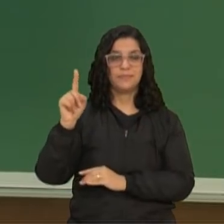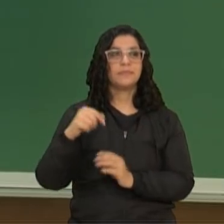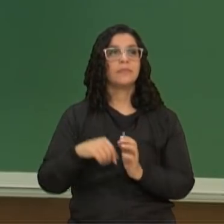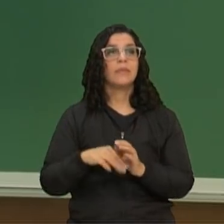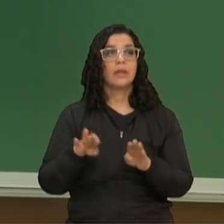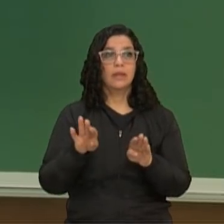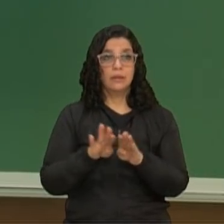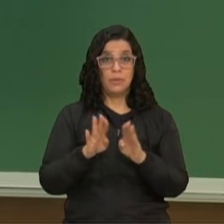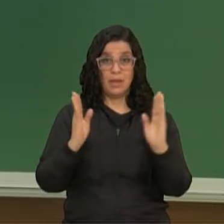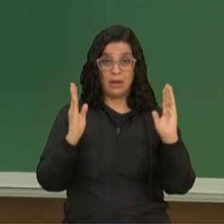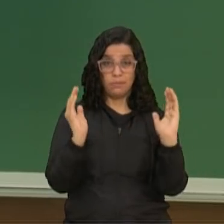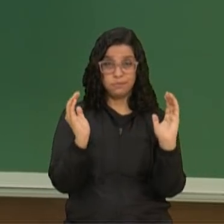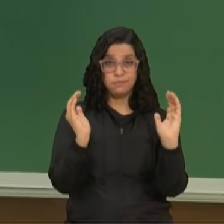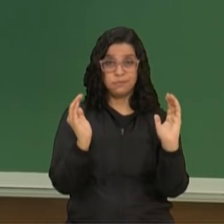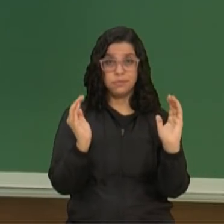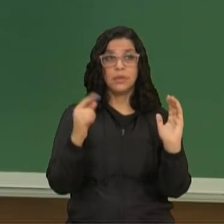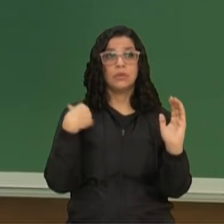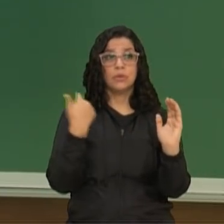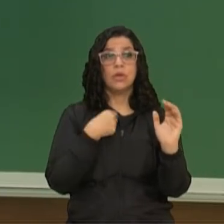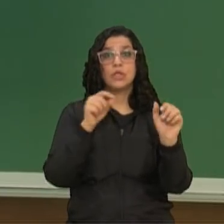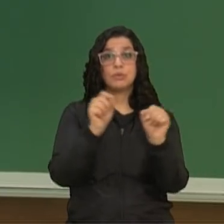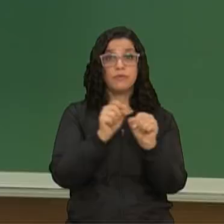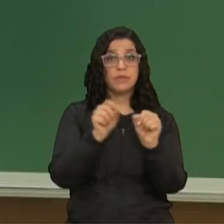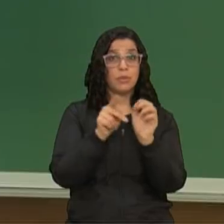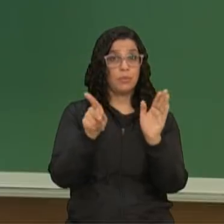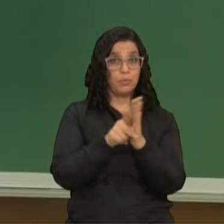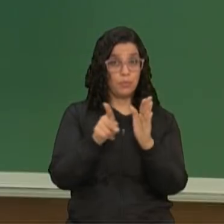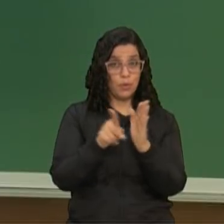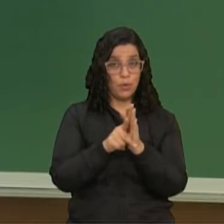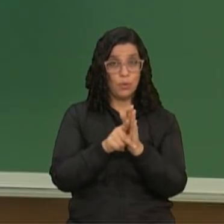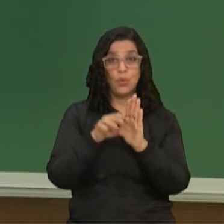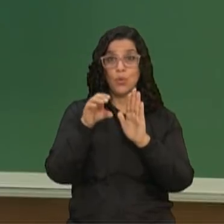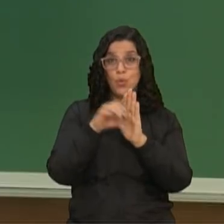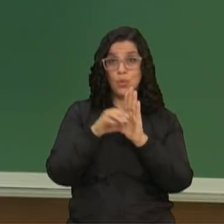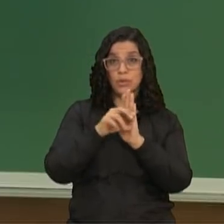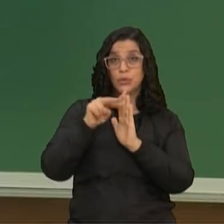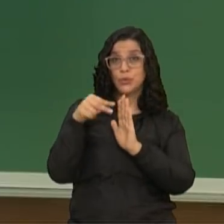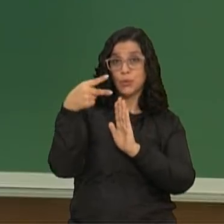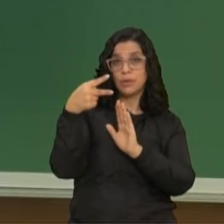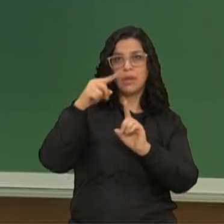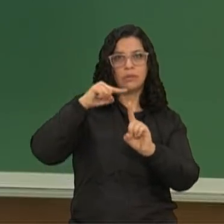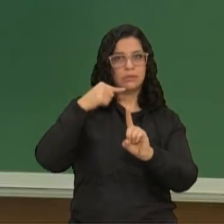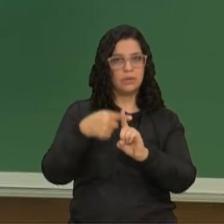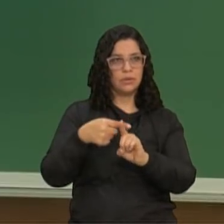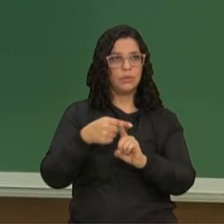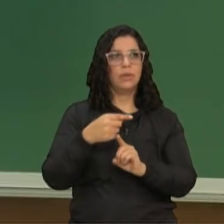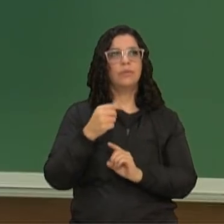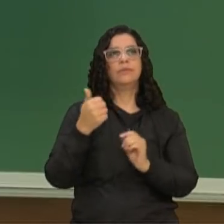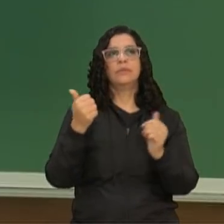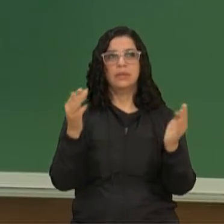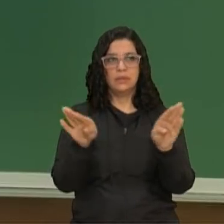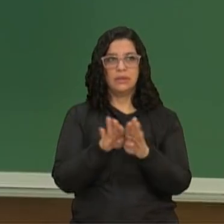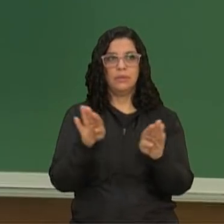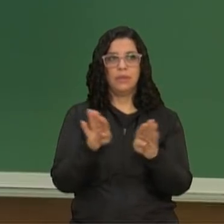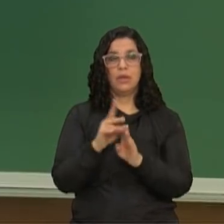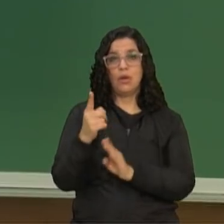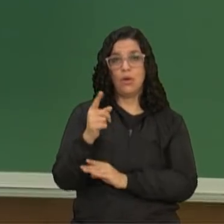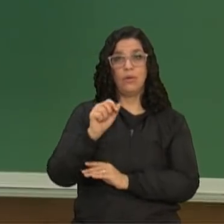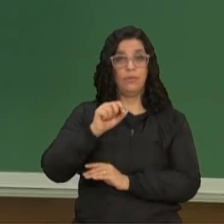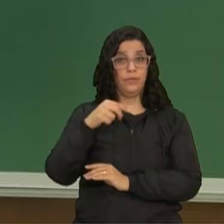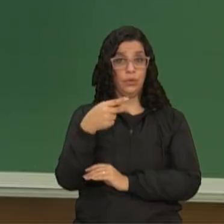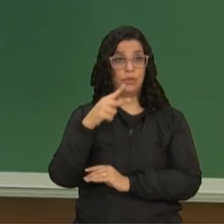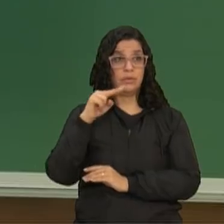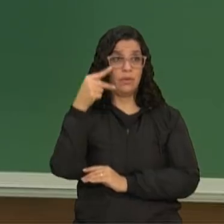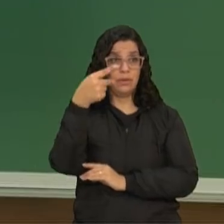6. Nessa parte de dentro a gente vai aplicar o quadrado da soma, primeiro ao quadrado, mais 2 vezes